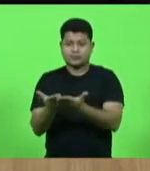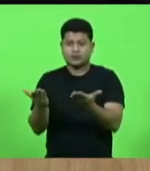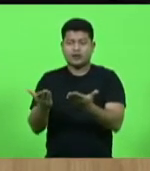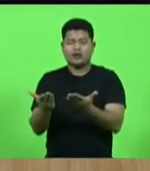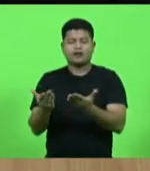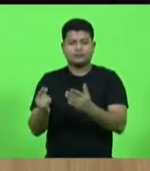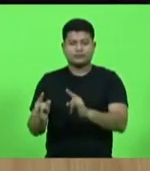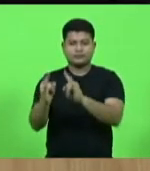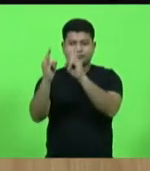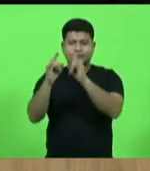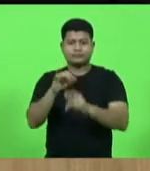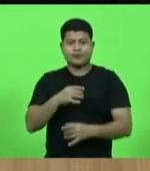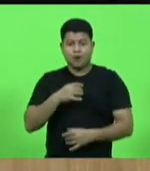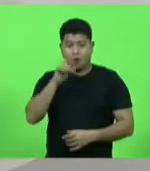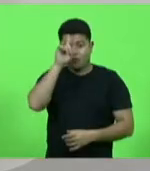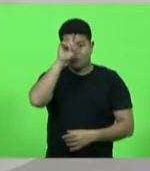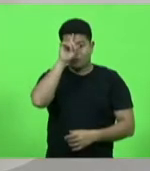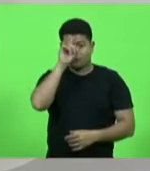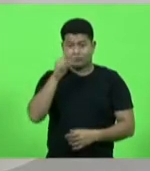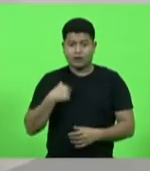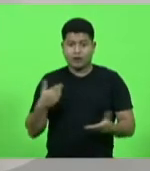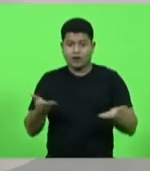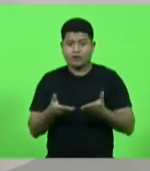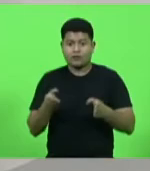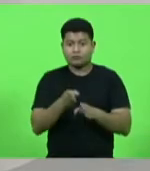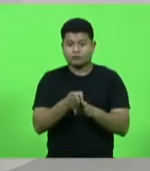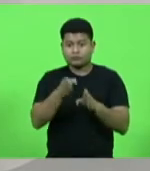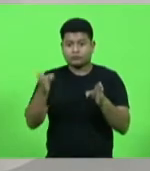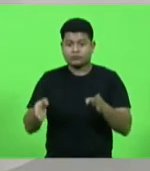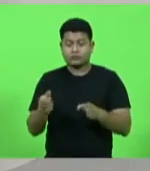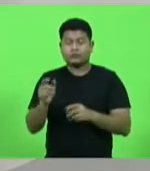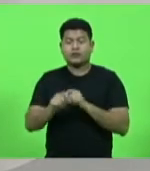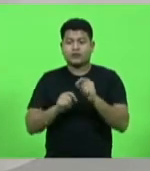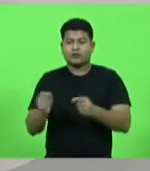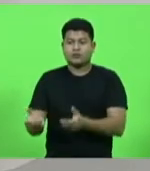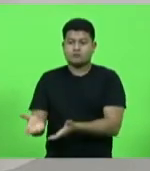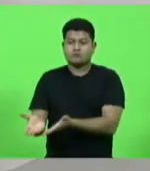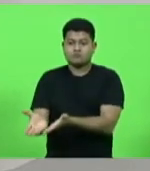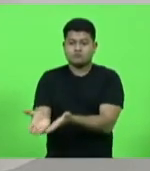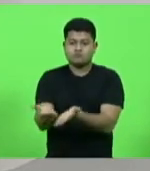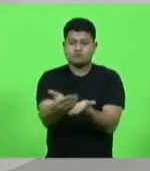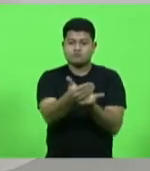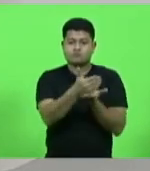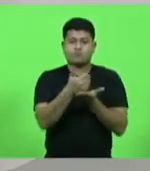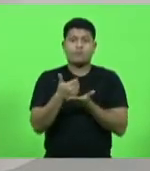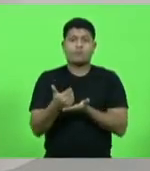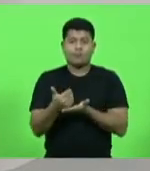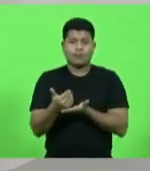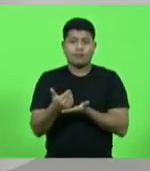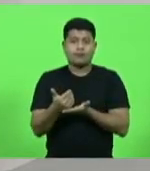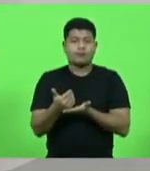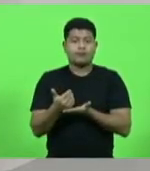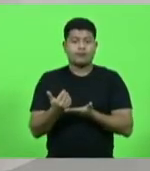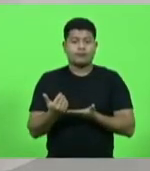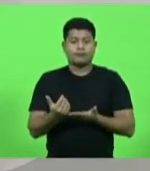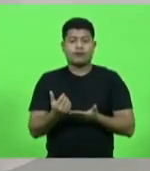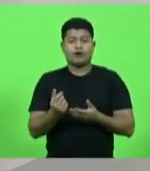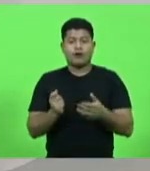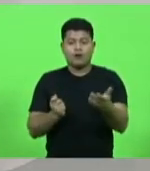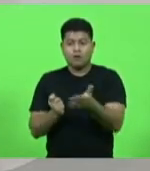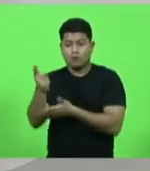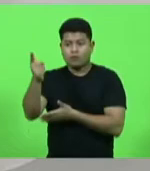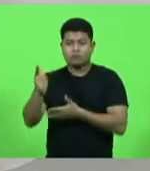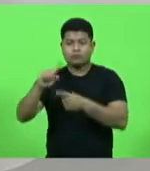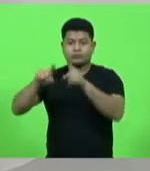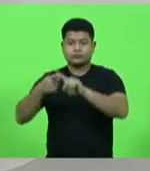E mais, agora nós vamos entrar na fase de captação dos recursos para os equipamentos completos.